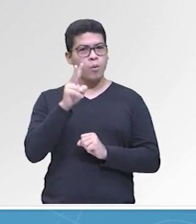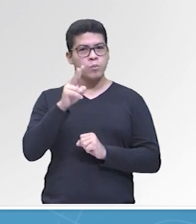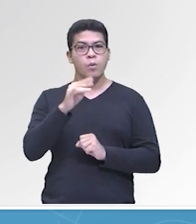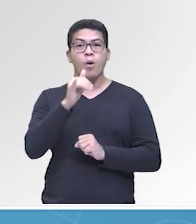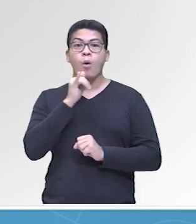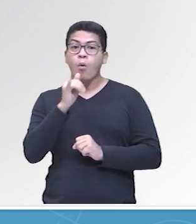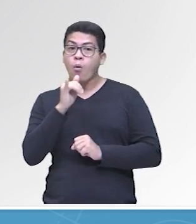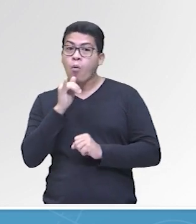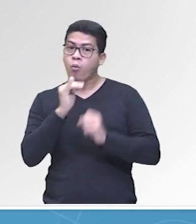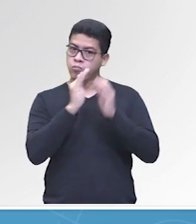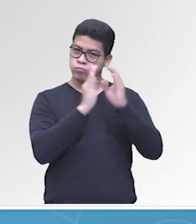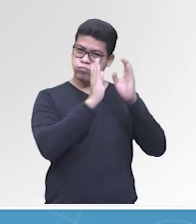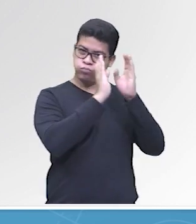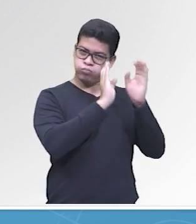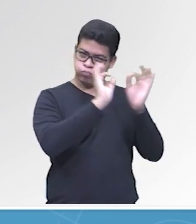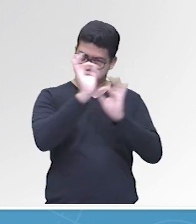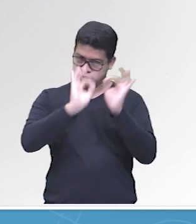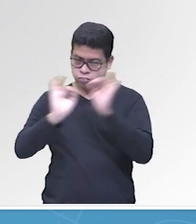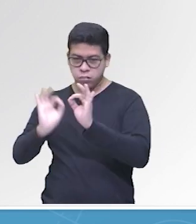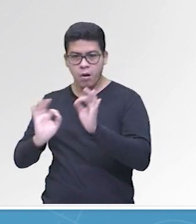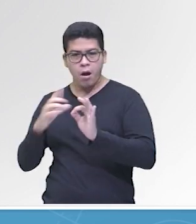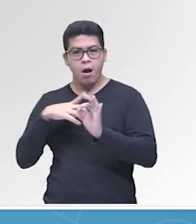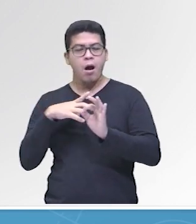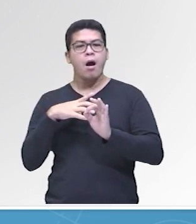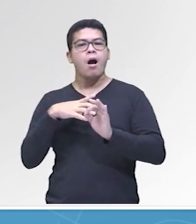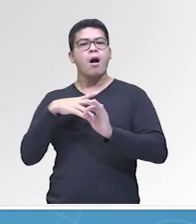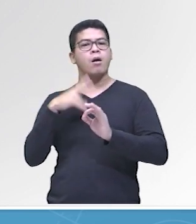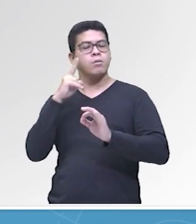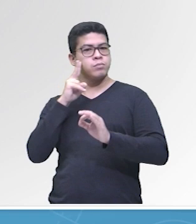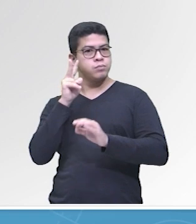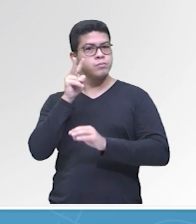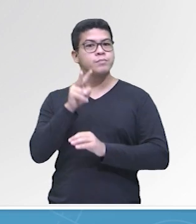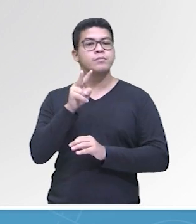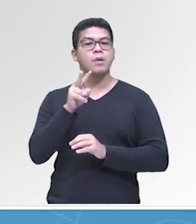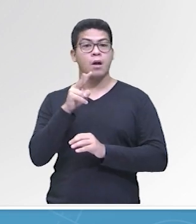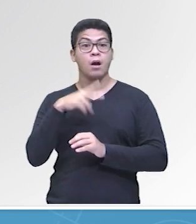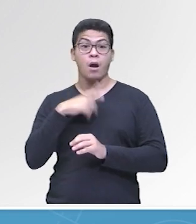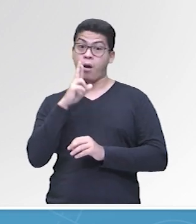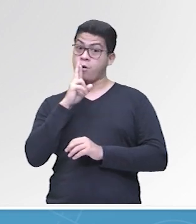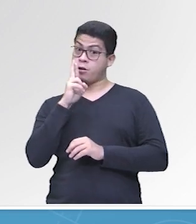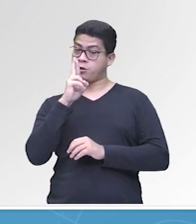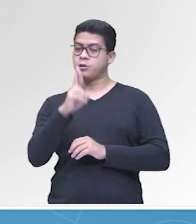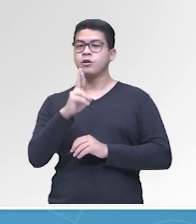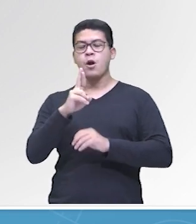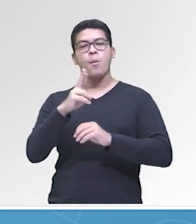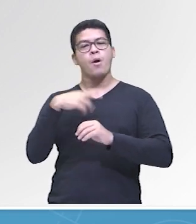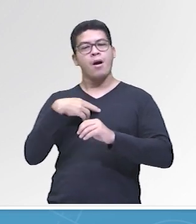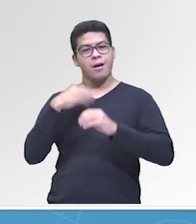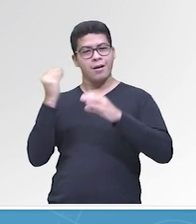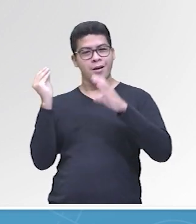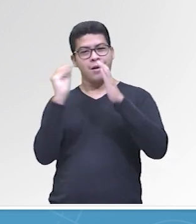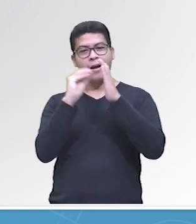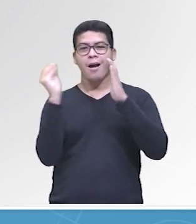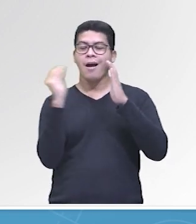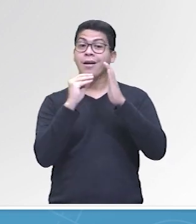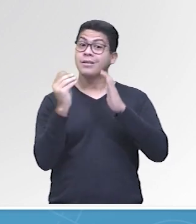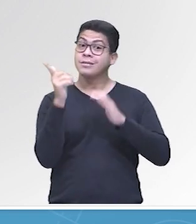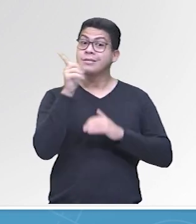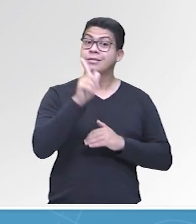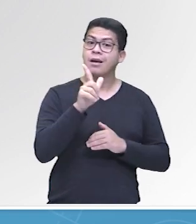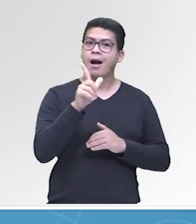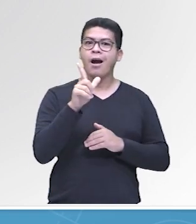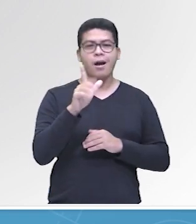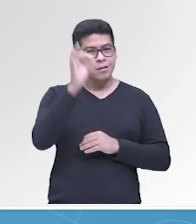exemplo, você vai colocar o nível de organização. Respondam aí no chat se vocês conseguiram